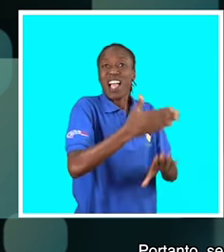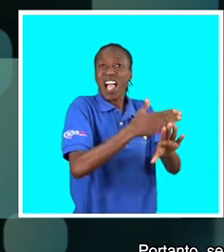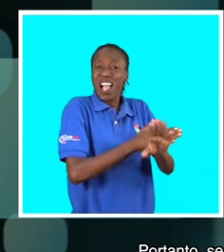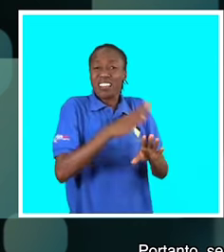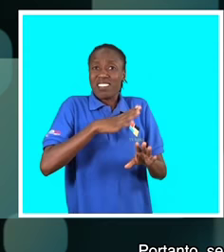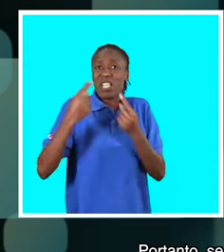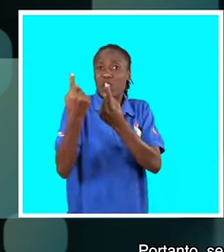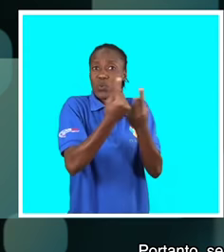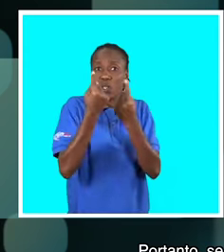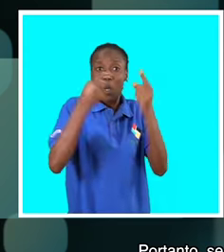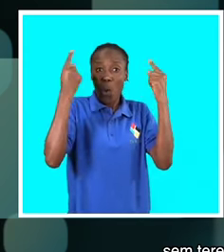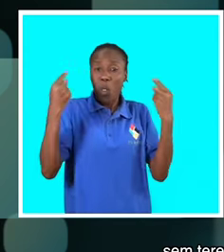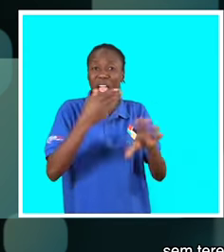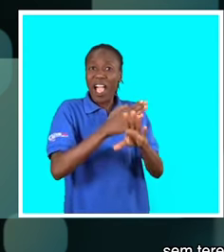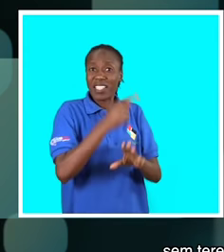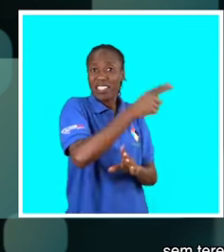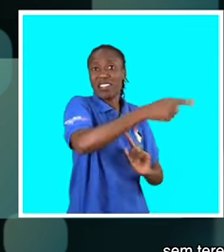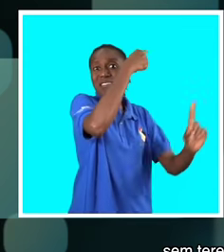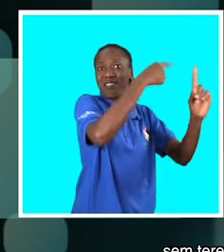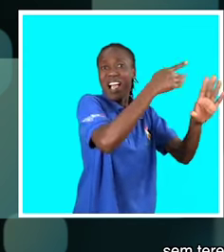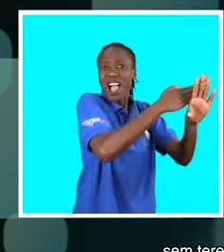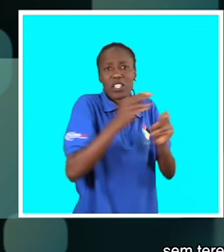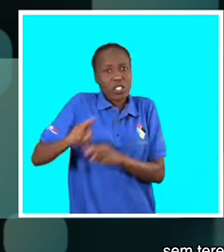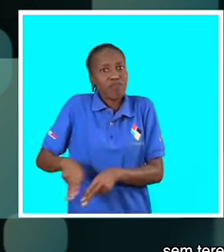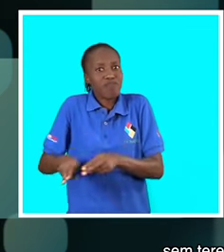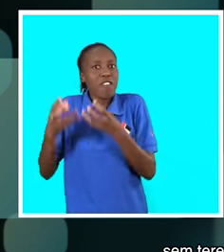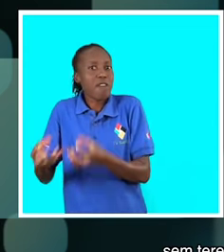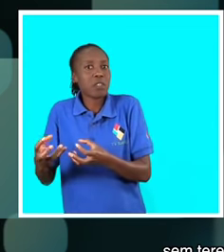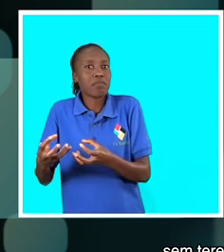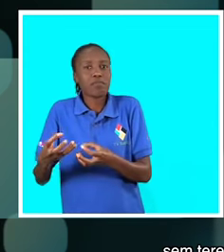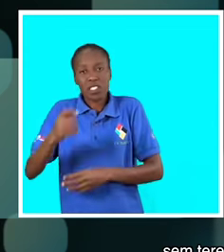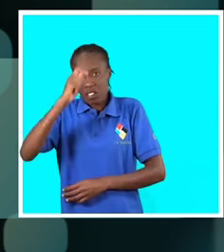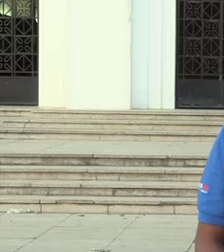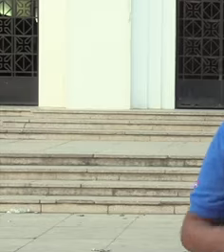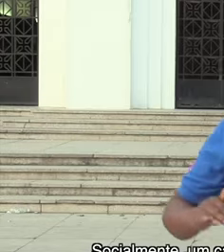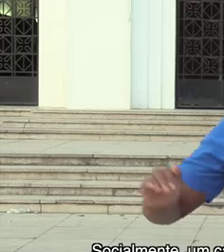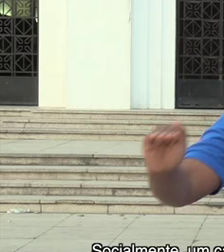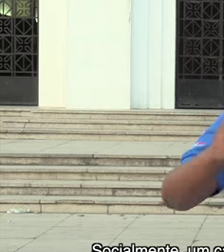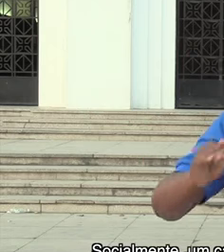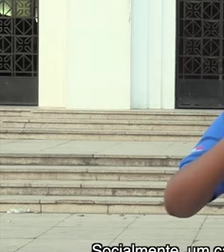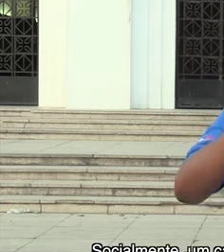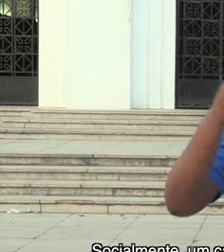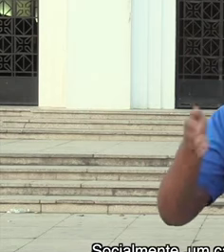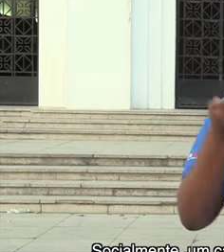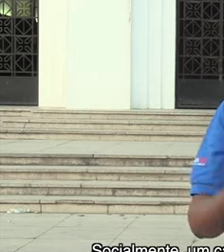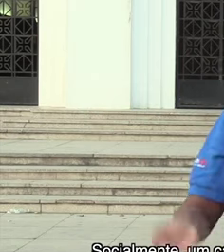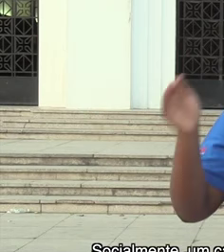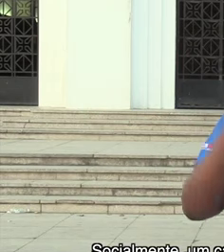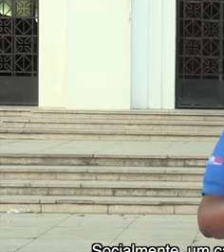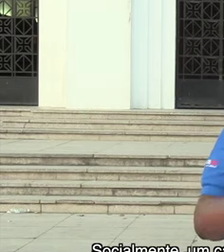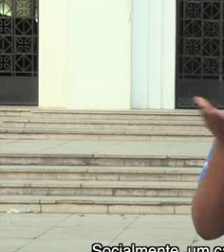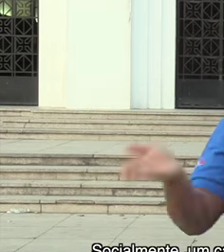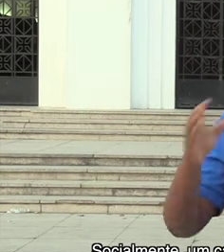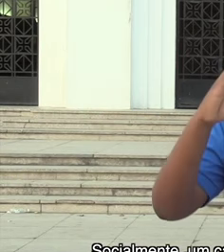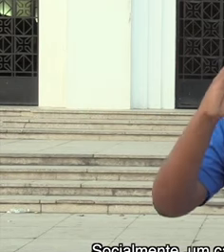em que as pessoas casam antes na igreja sem passar para o vestibulo, a própria igreja irá violar a lei. Socialmente, um